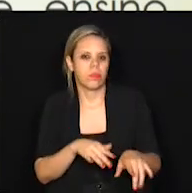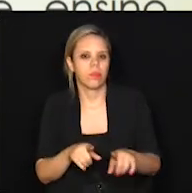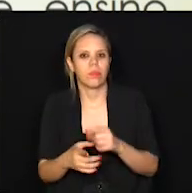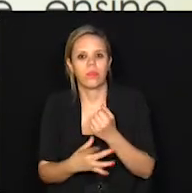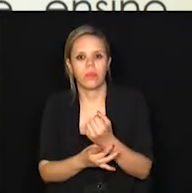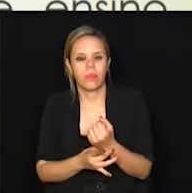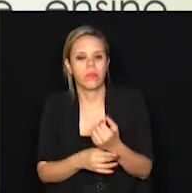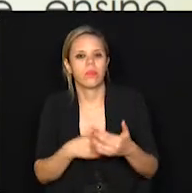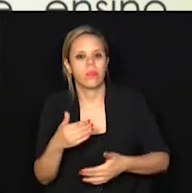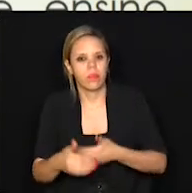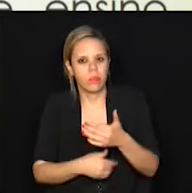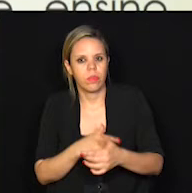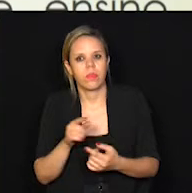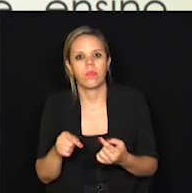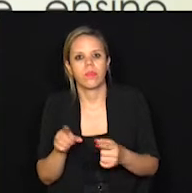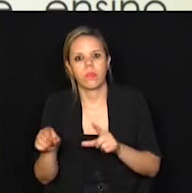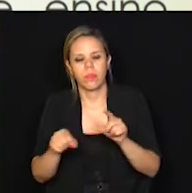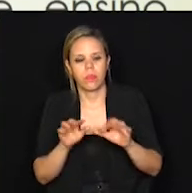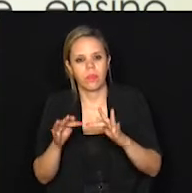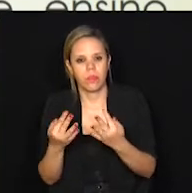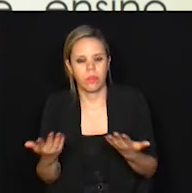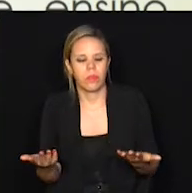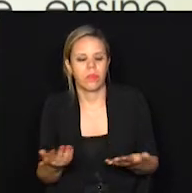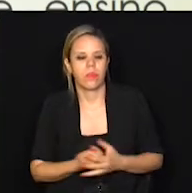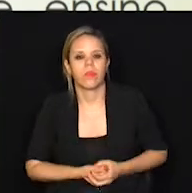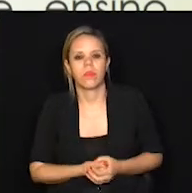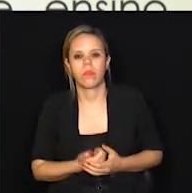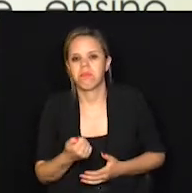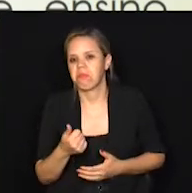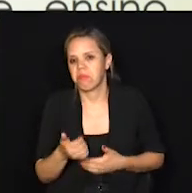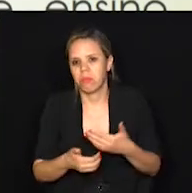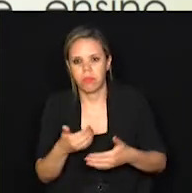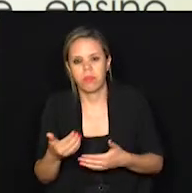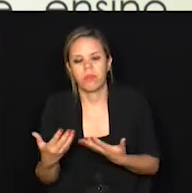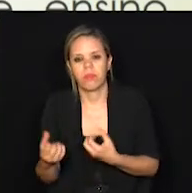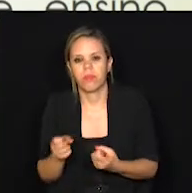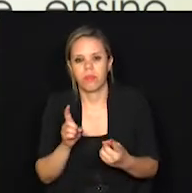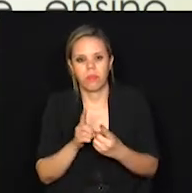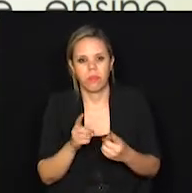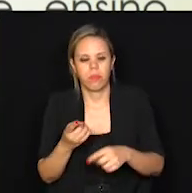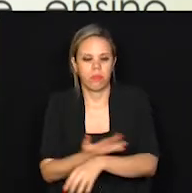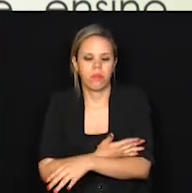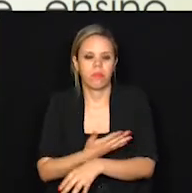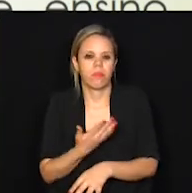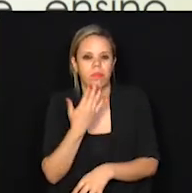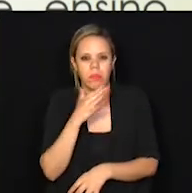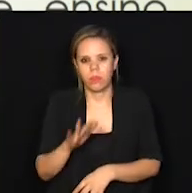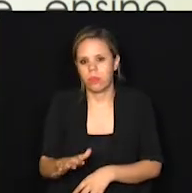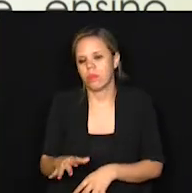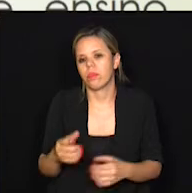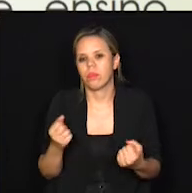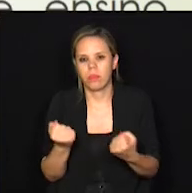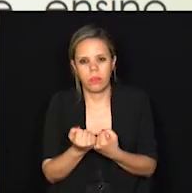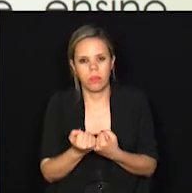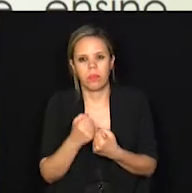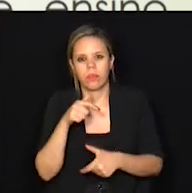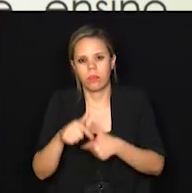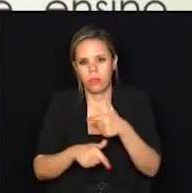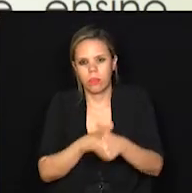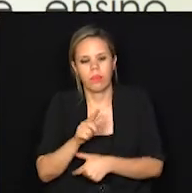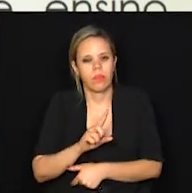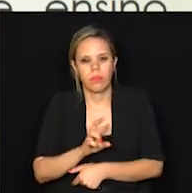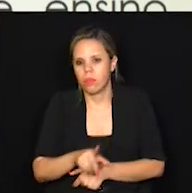fazer isso. Mas a gente teme muito pelo futuro. Concordo com o chileno que existem escolas realmente que não